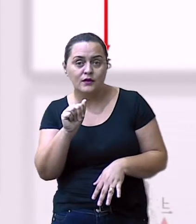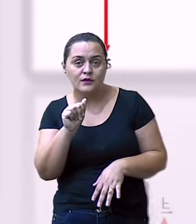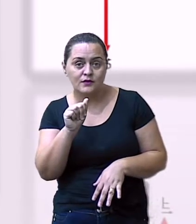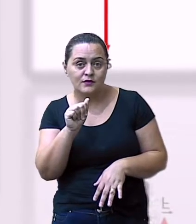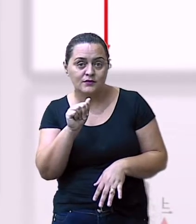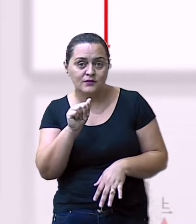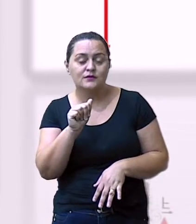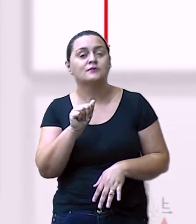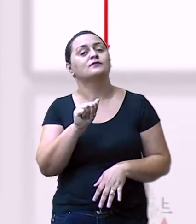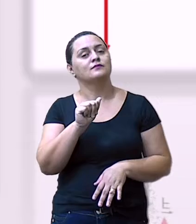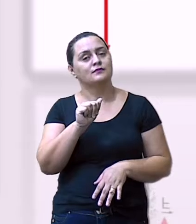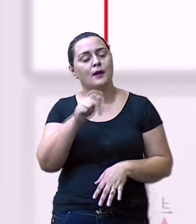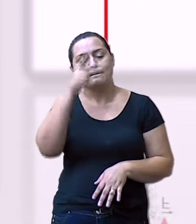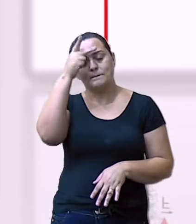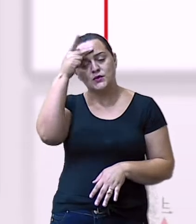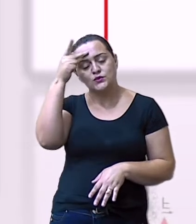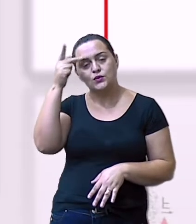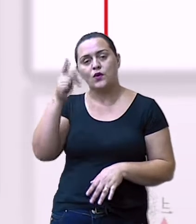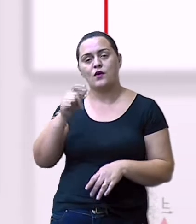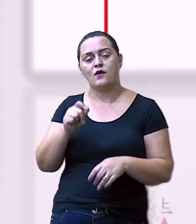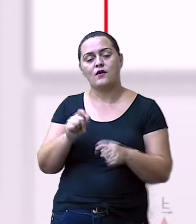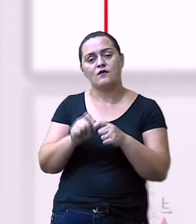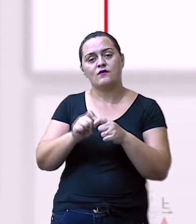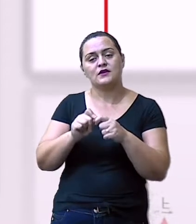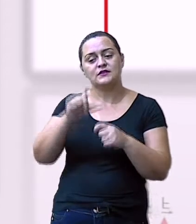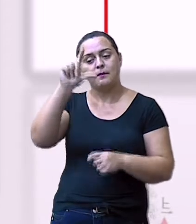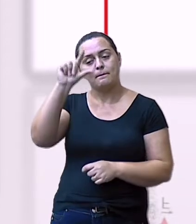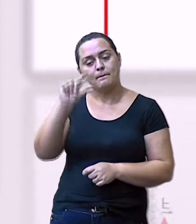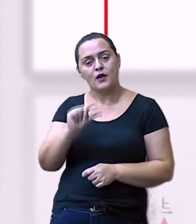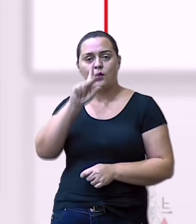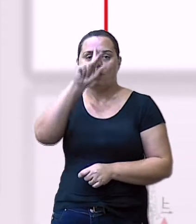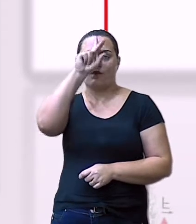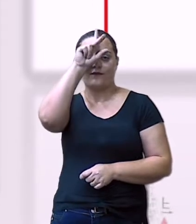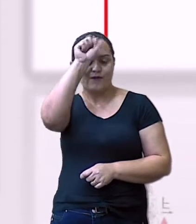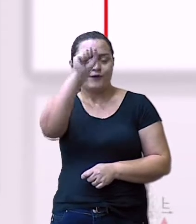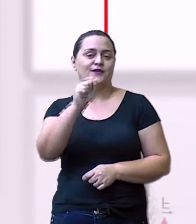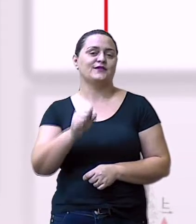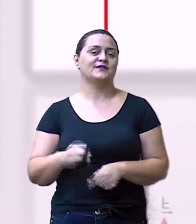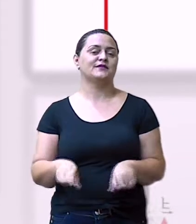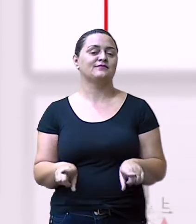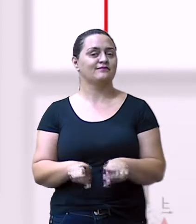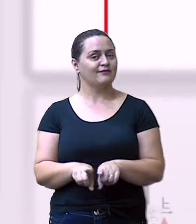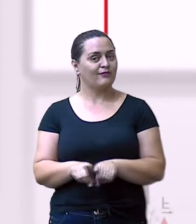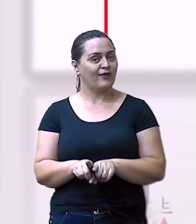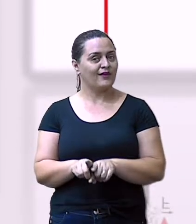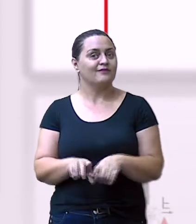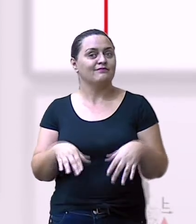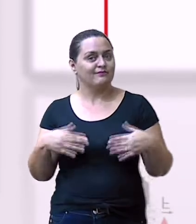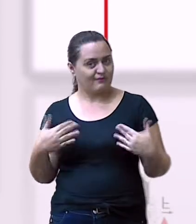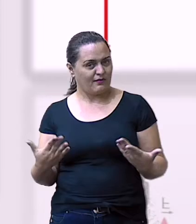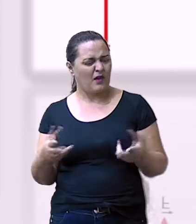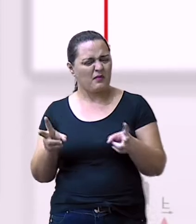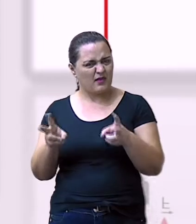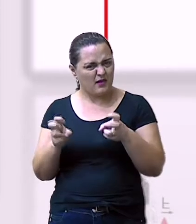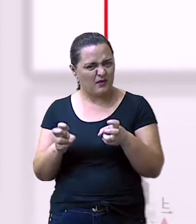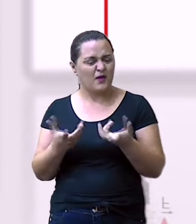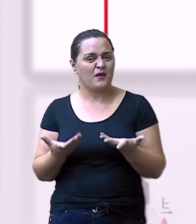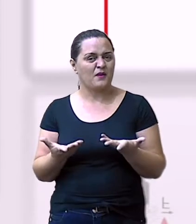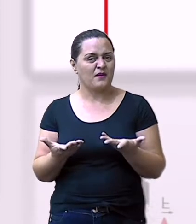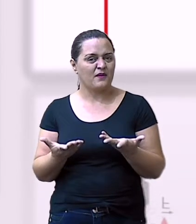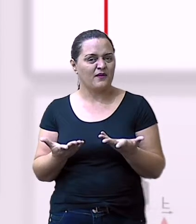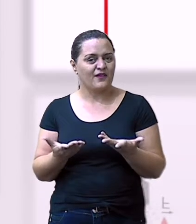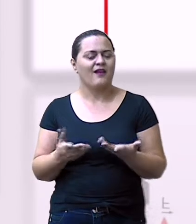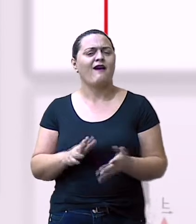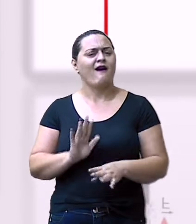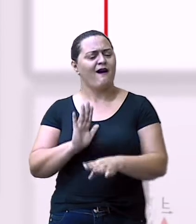força aplicada à corda para sustentar um mesmo objeto. De fato, fica constatado